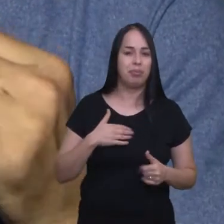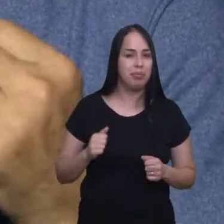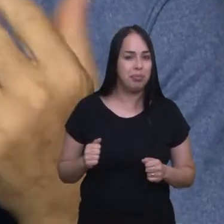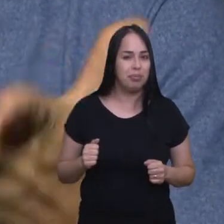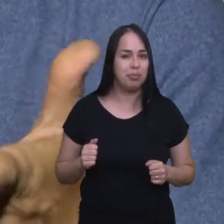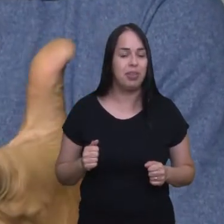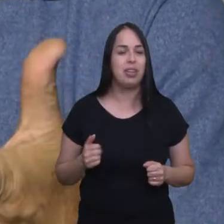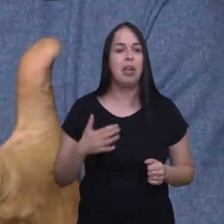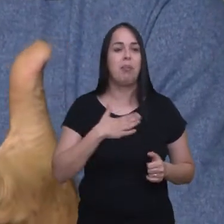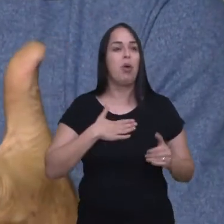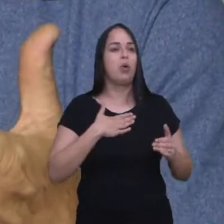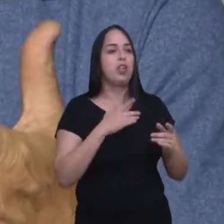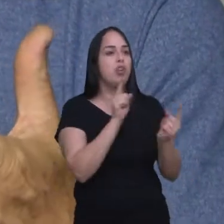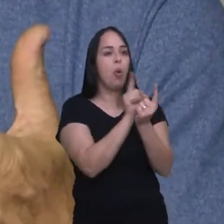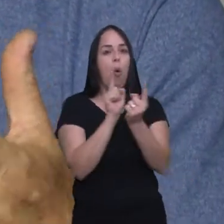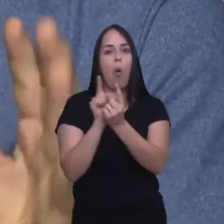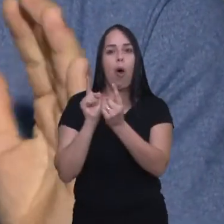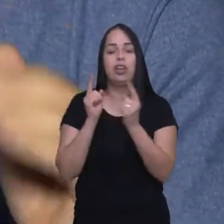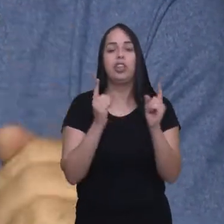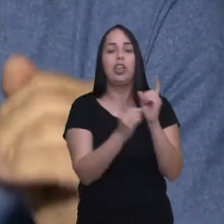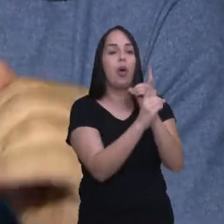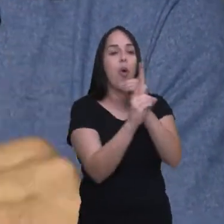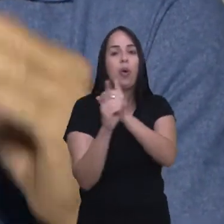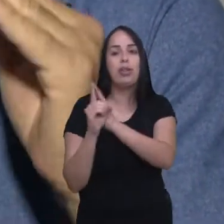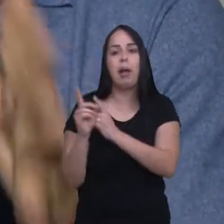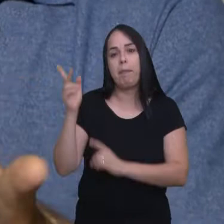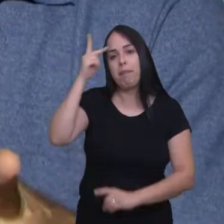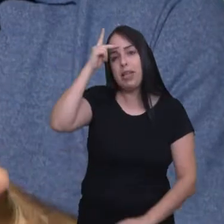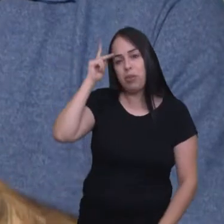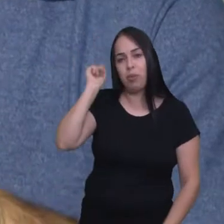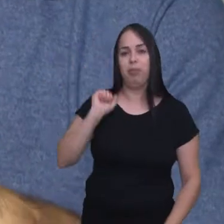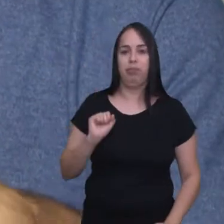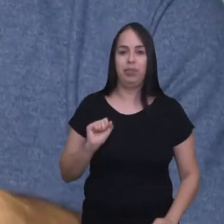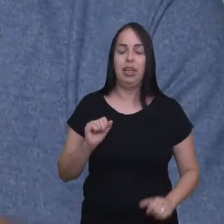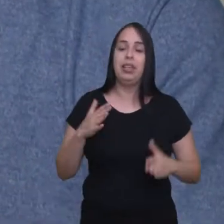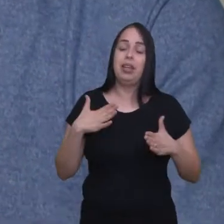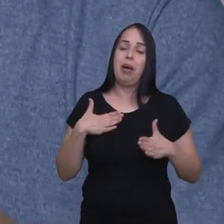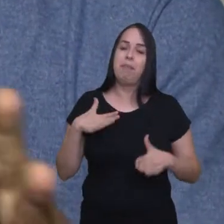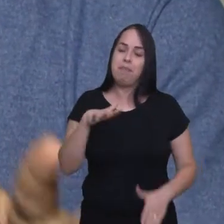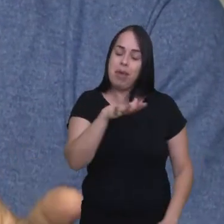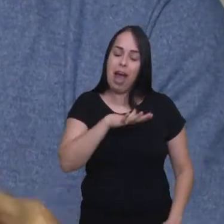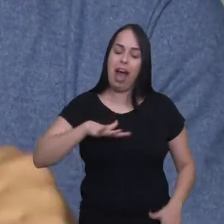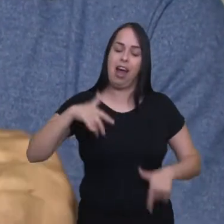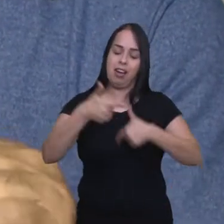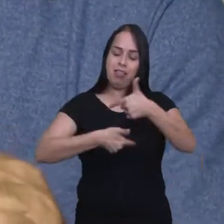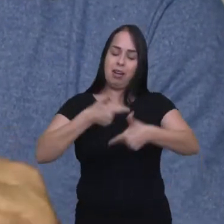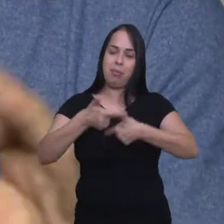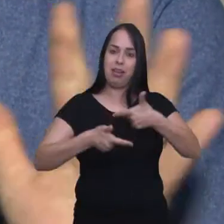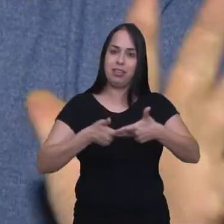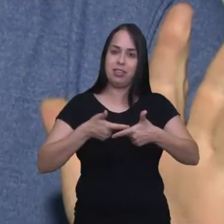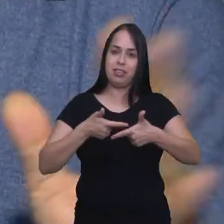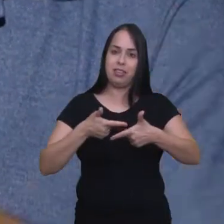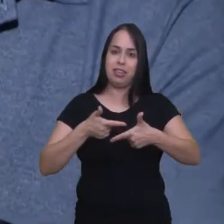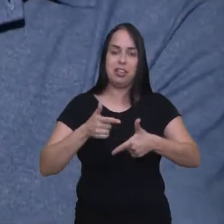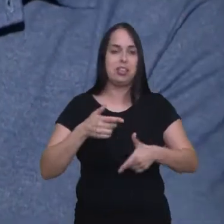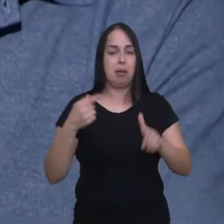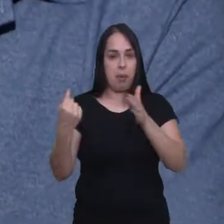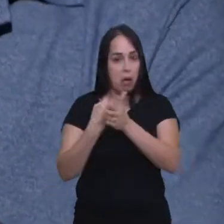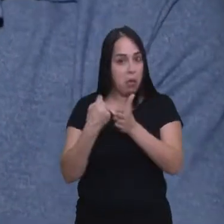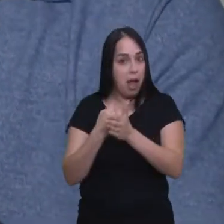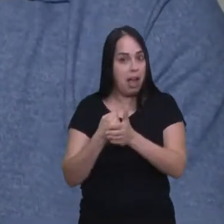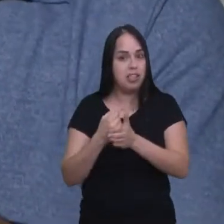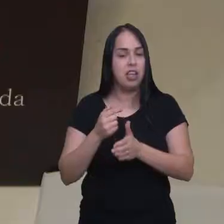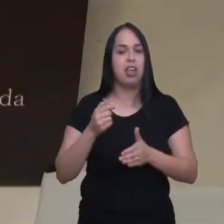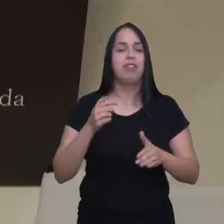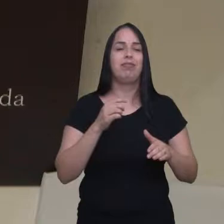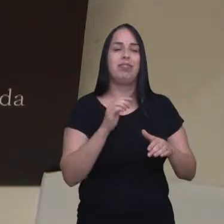sempre gostei de gente. Então o meu segmento é gente. Se você falasse para mim, vai que você fotografa paisagem, eu fotografo, mas